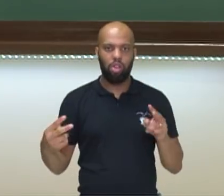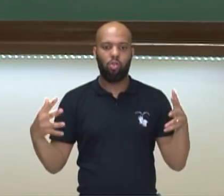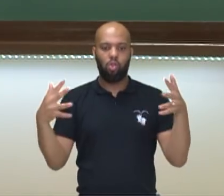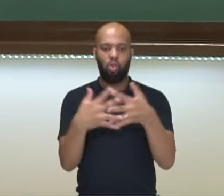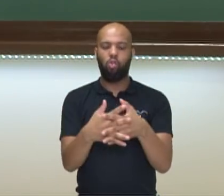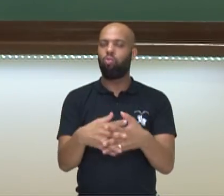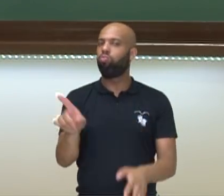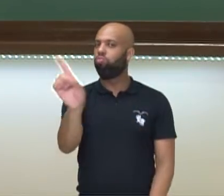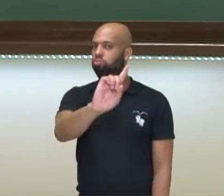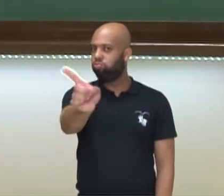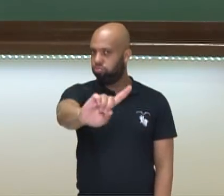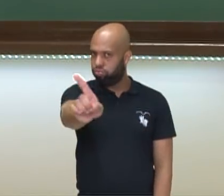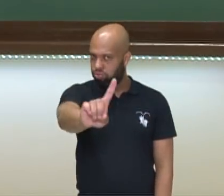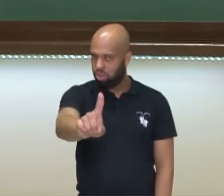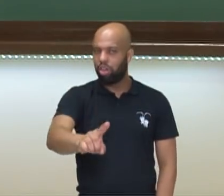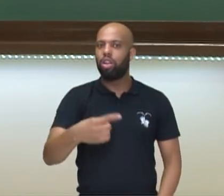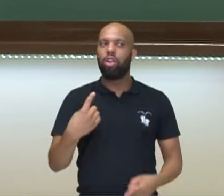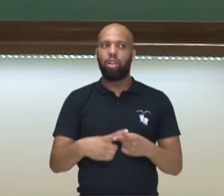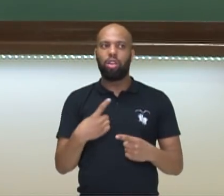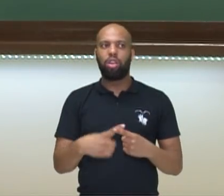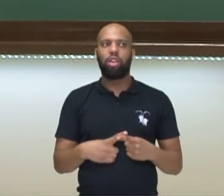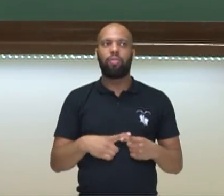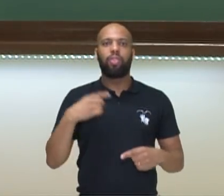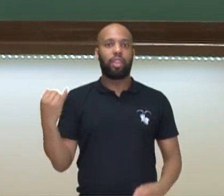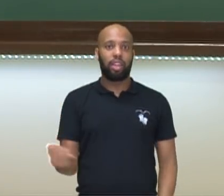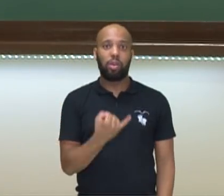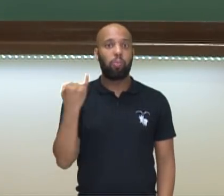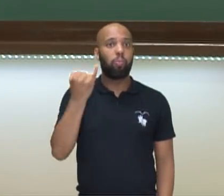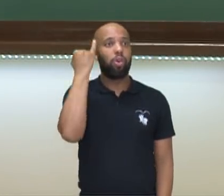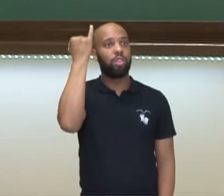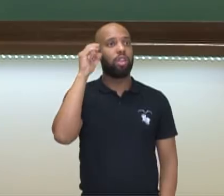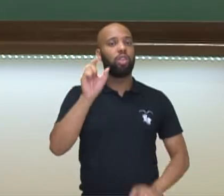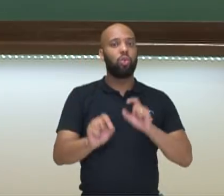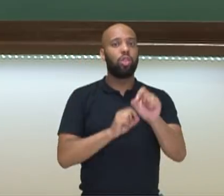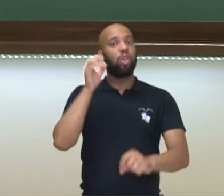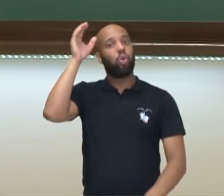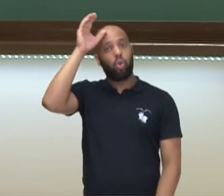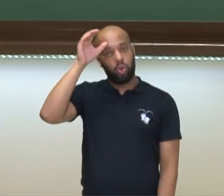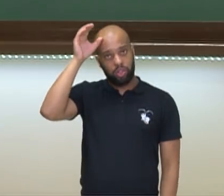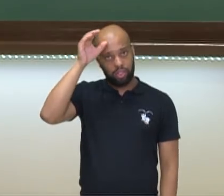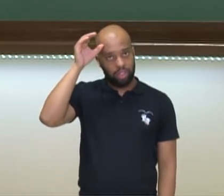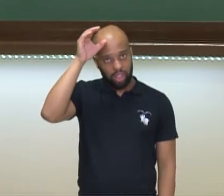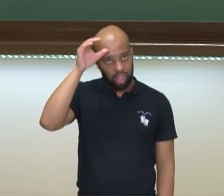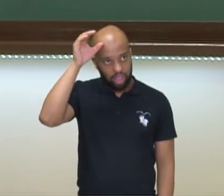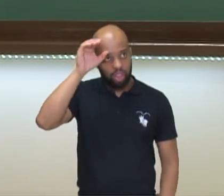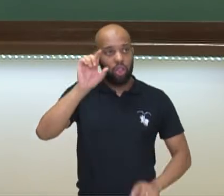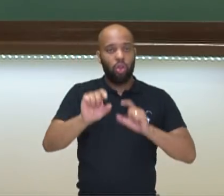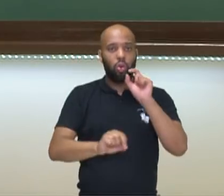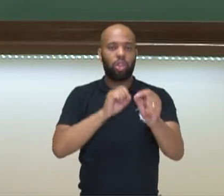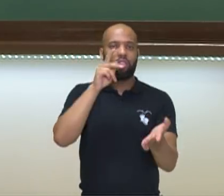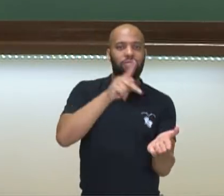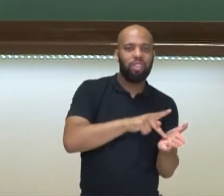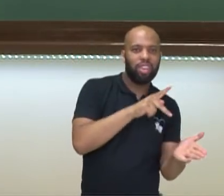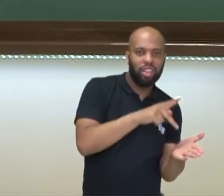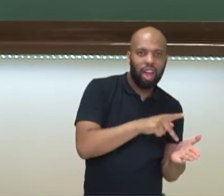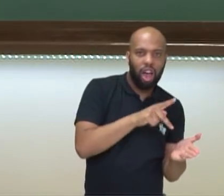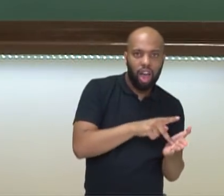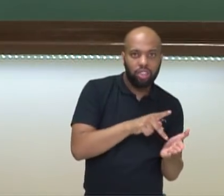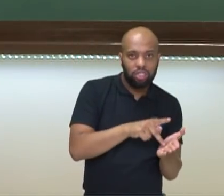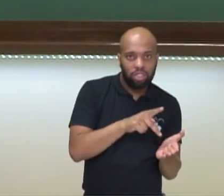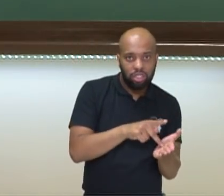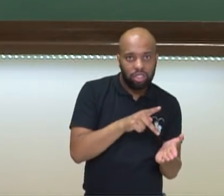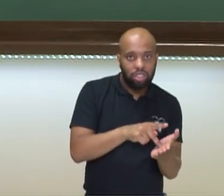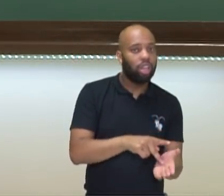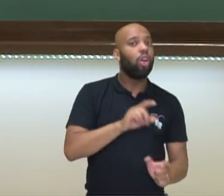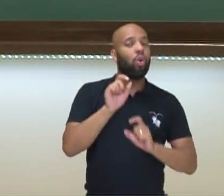podemos misturar as duas coisas. Temos que ter, sim, a consciência do que é realidade virtual, do